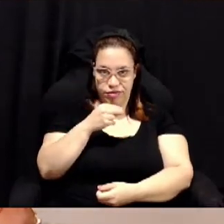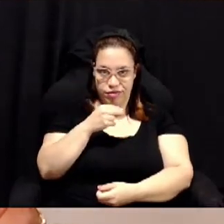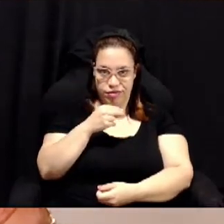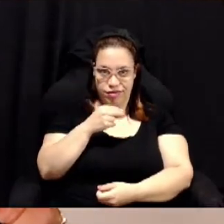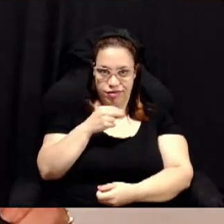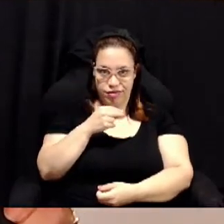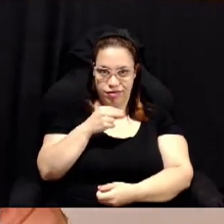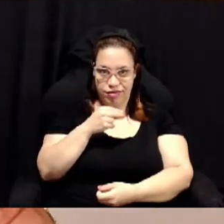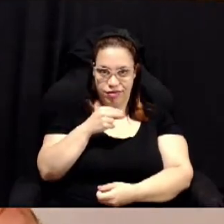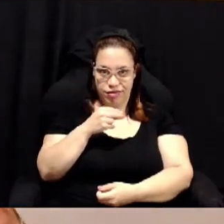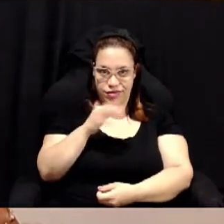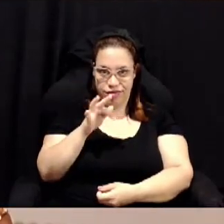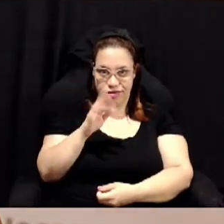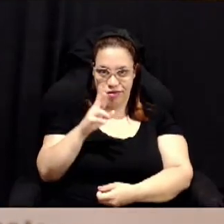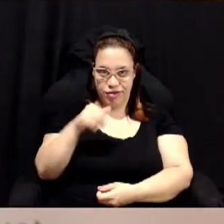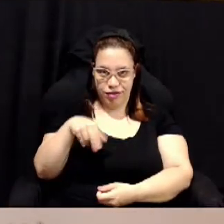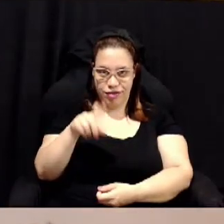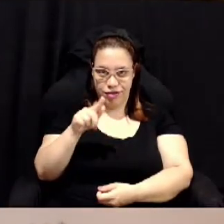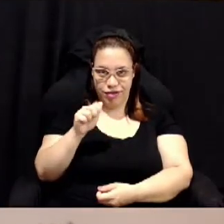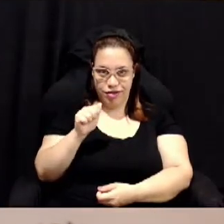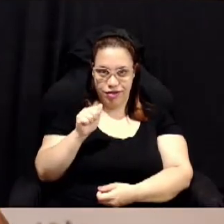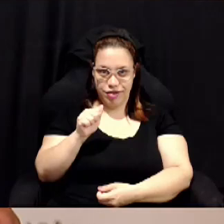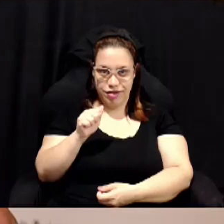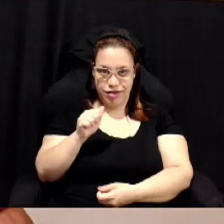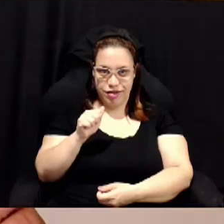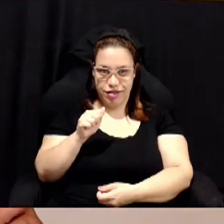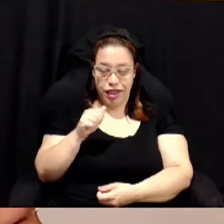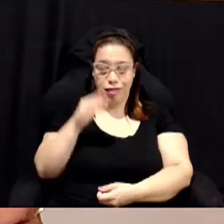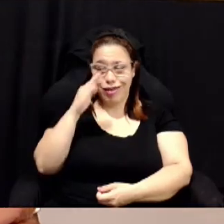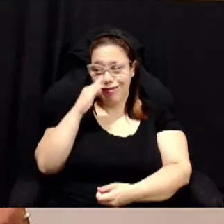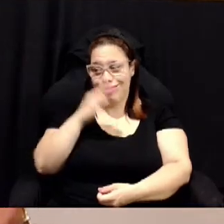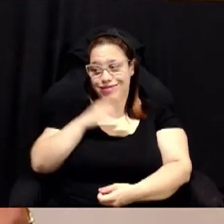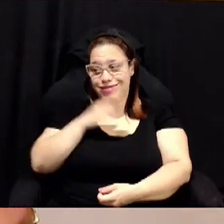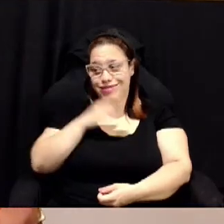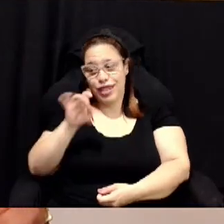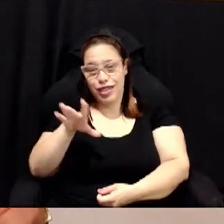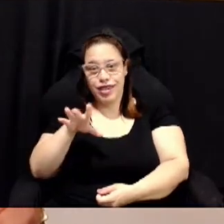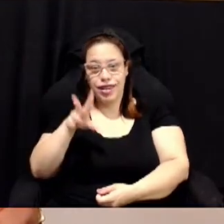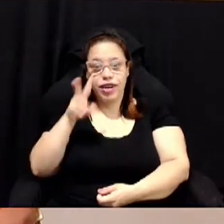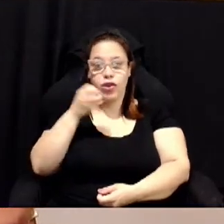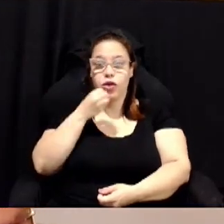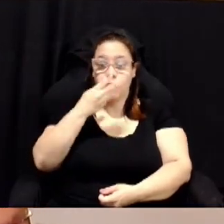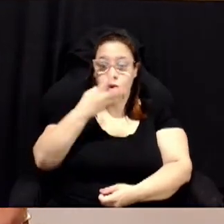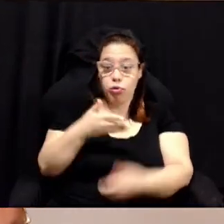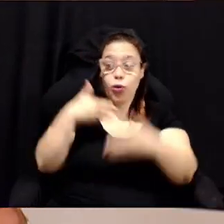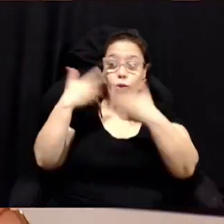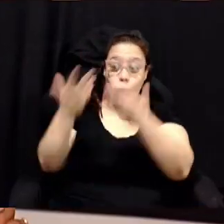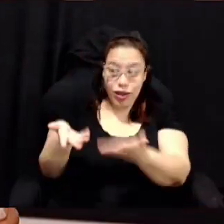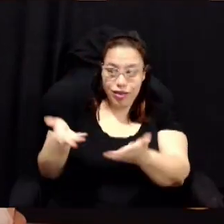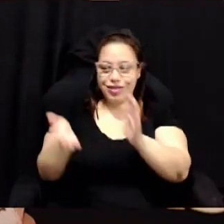frango a passarinho. Espero que os vegetarianos não fiquem chateados, tá? É só para falar que é tão bom quanto.